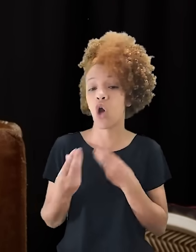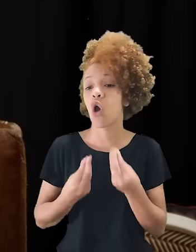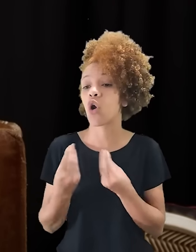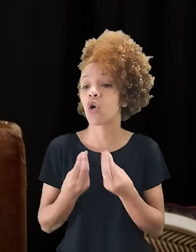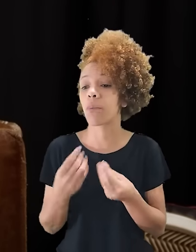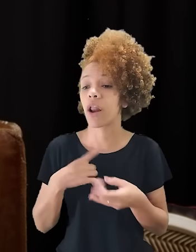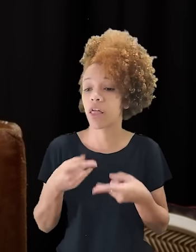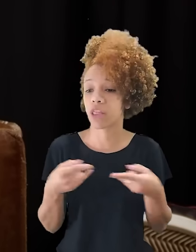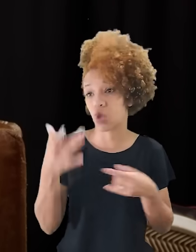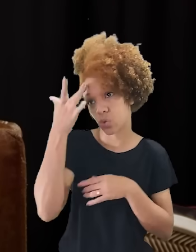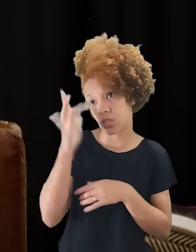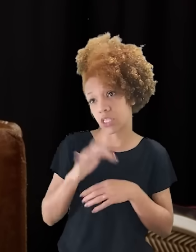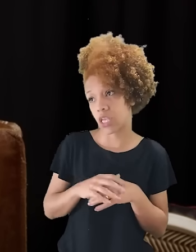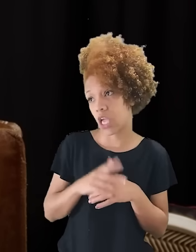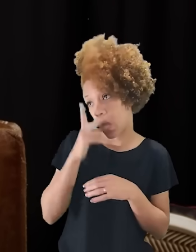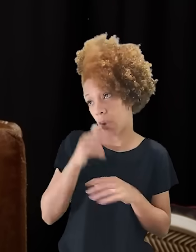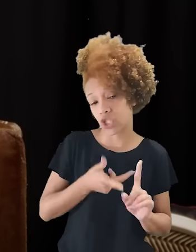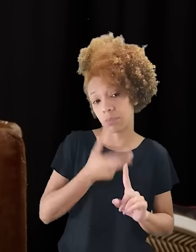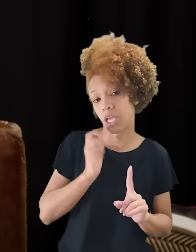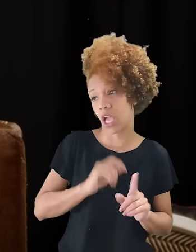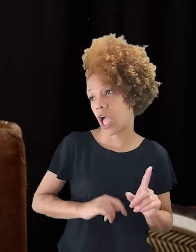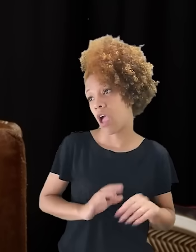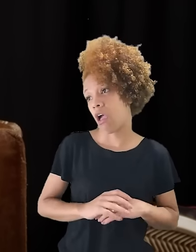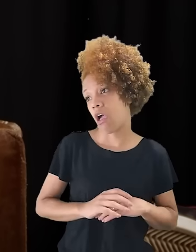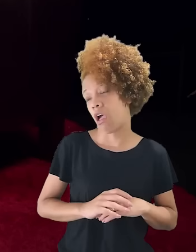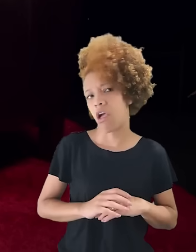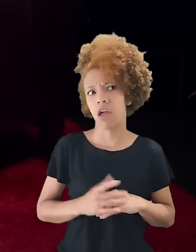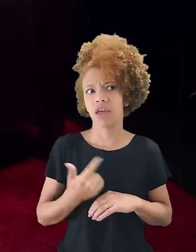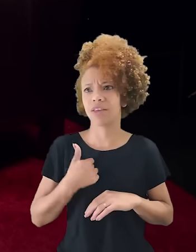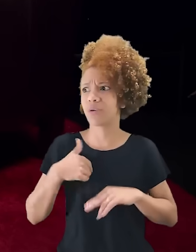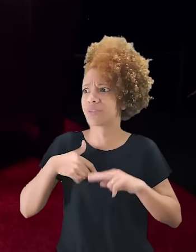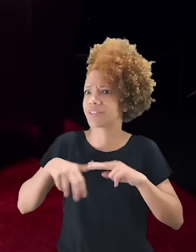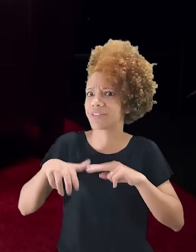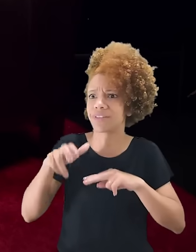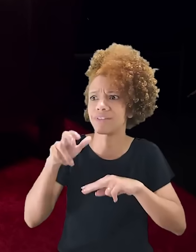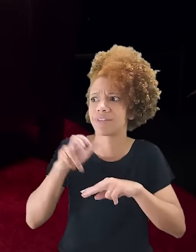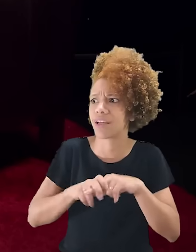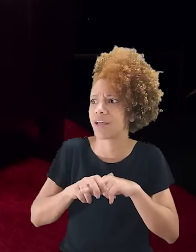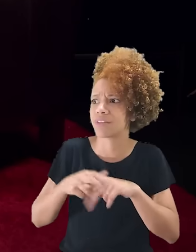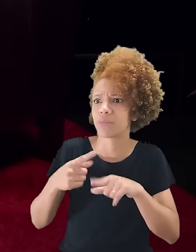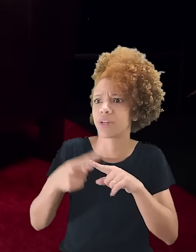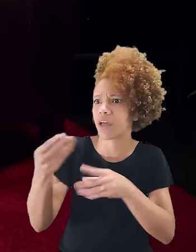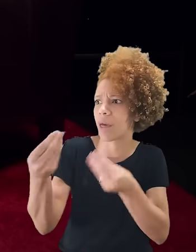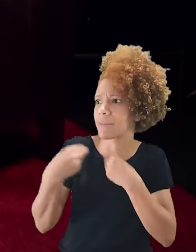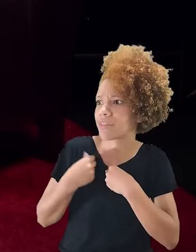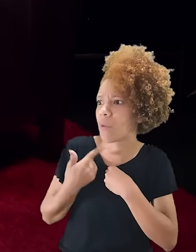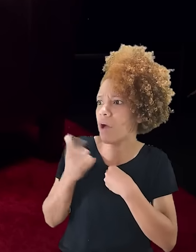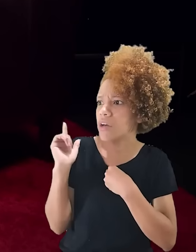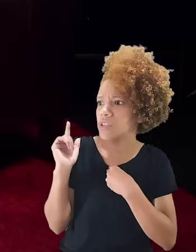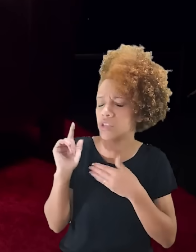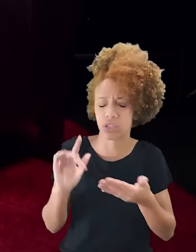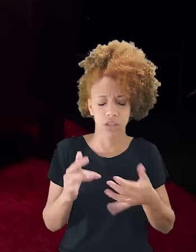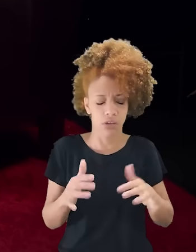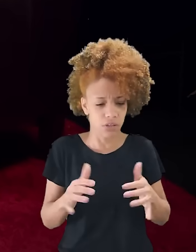como que ela tem seu convite ela falou não sei deve ter me hackeado e eu sentada no na cadeira aí eu